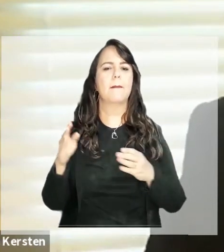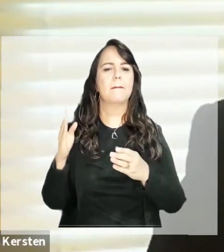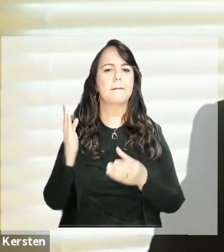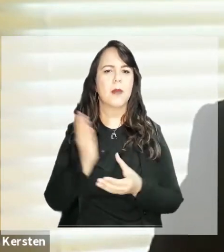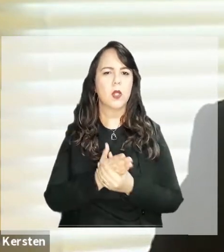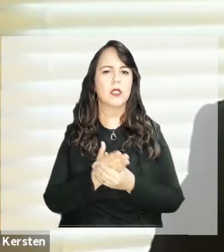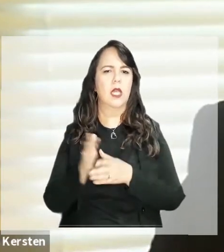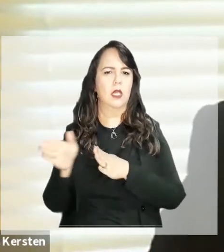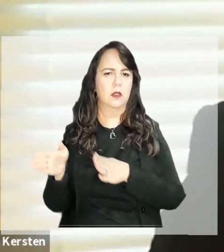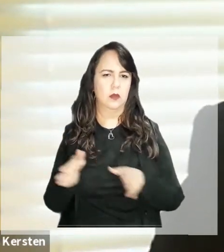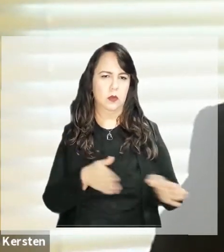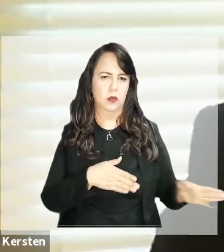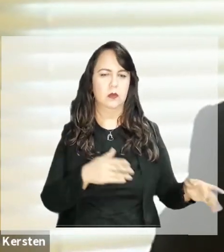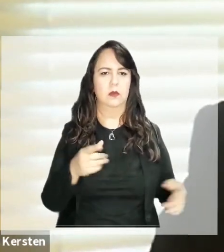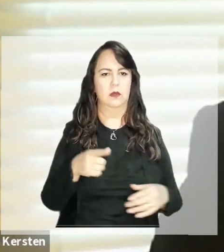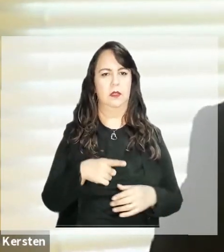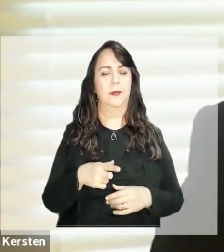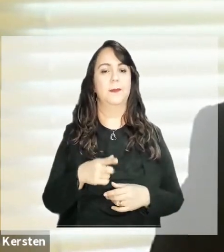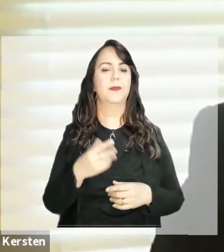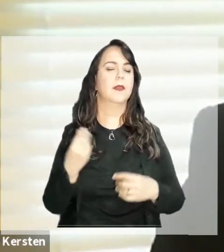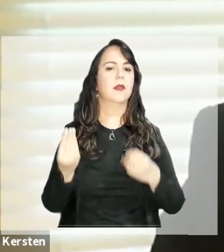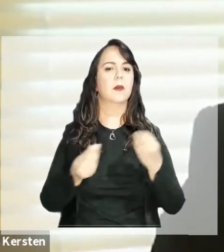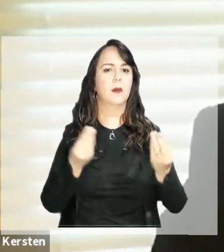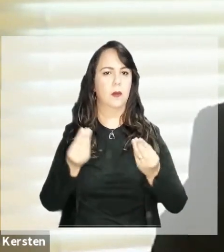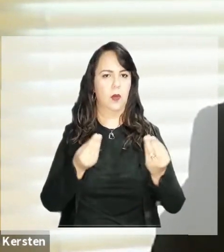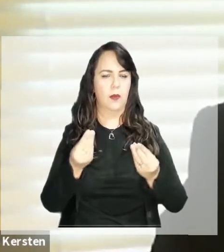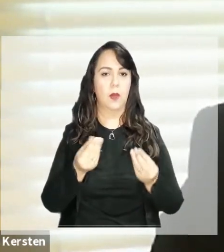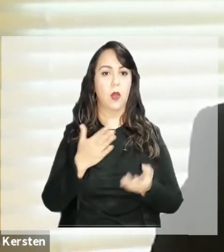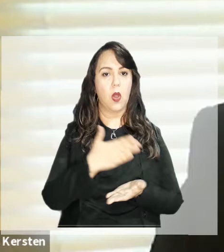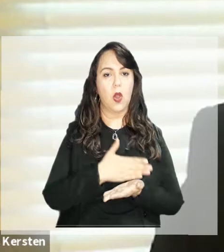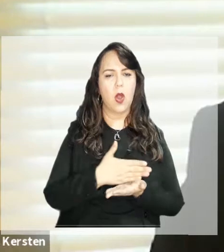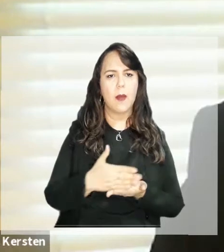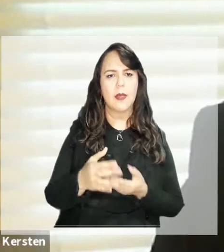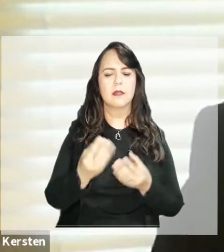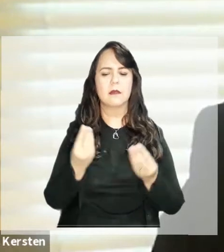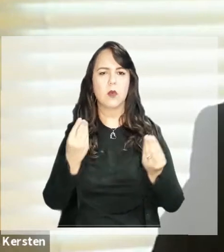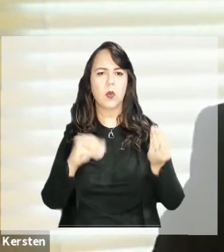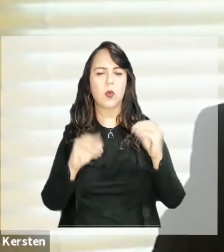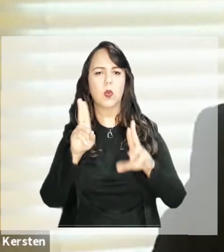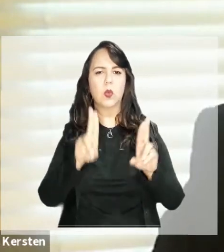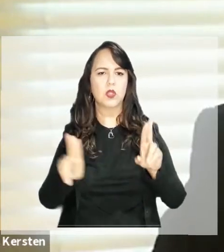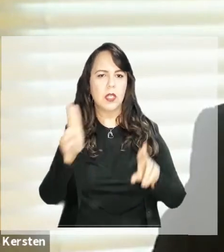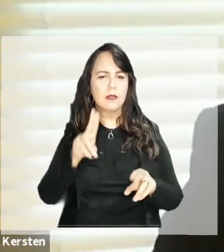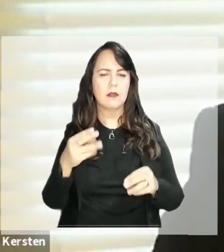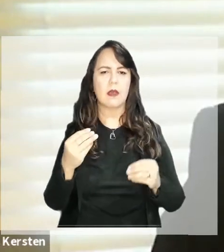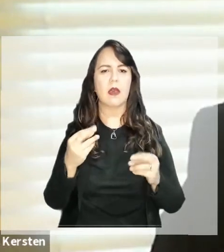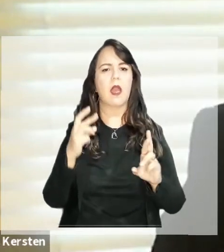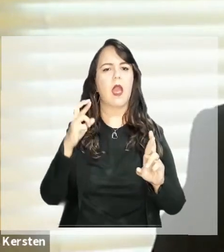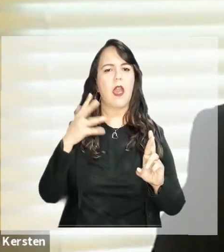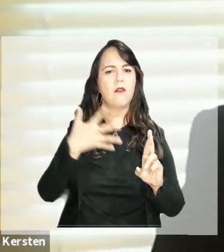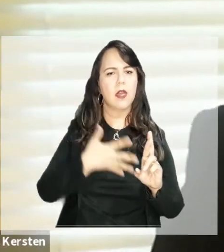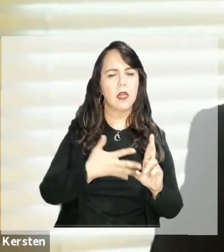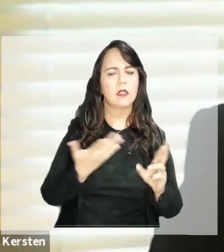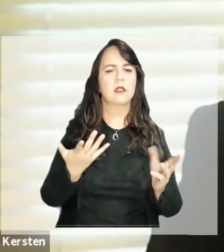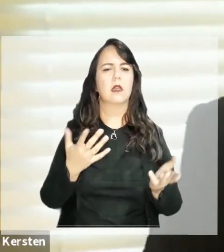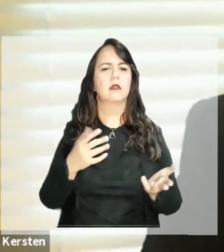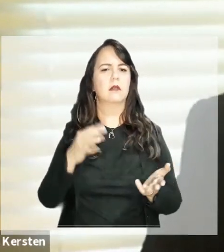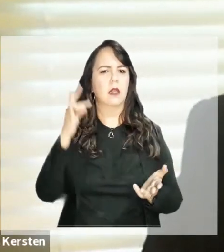partir de ferramentas e de referenciais teóricos trazidos pela ciência